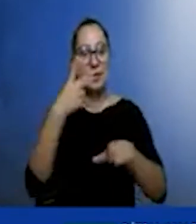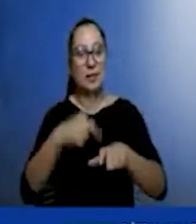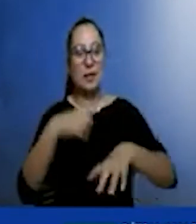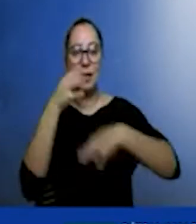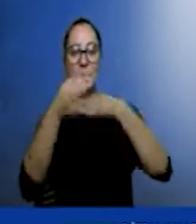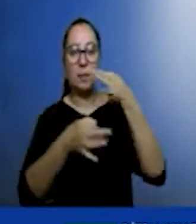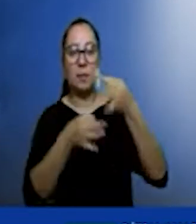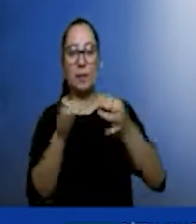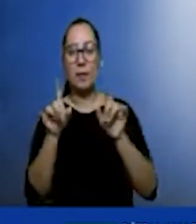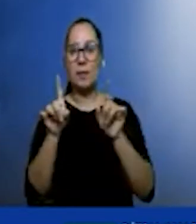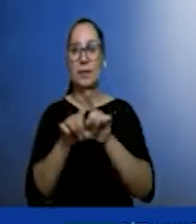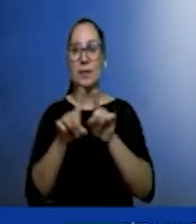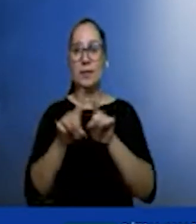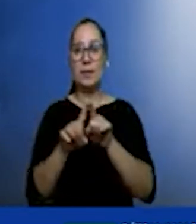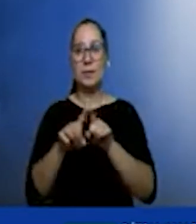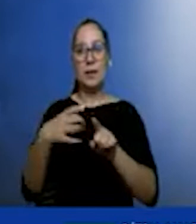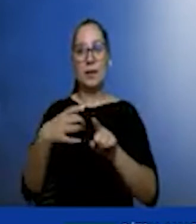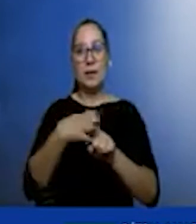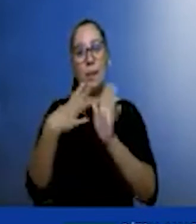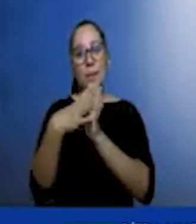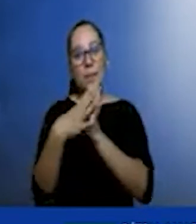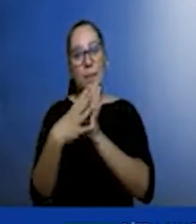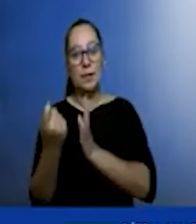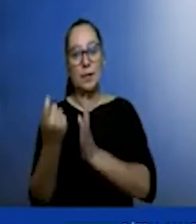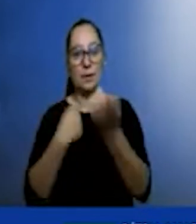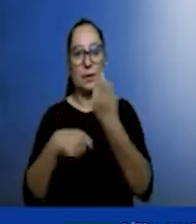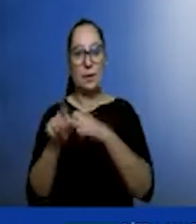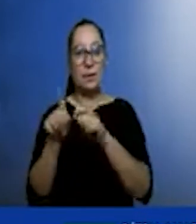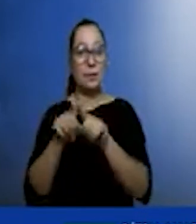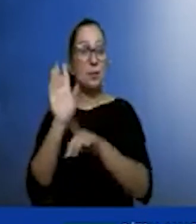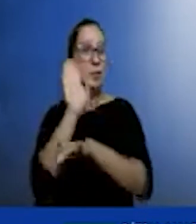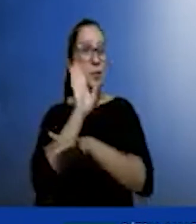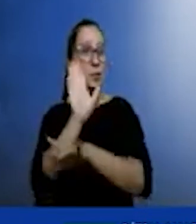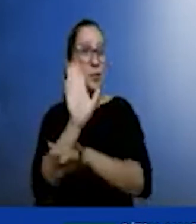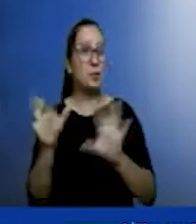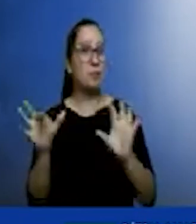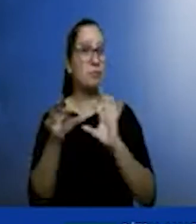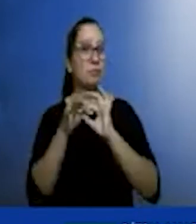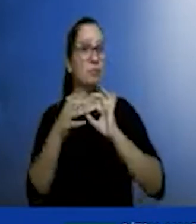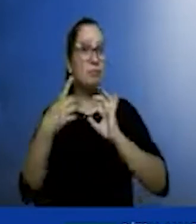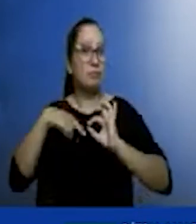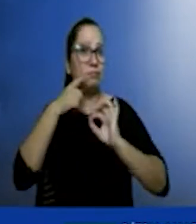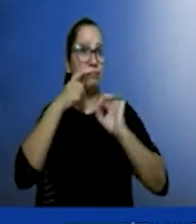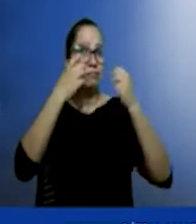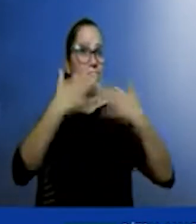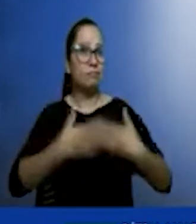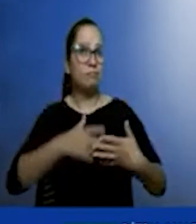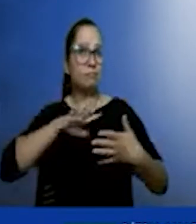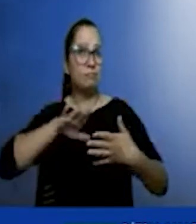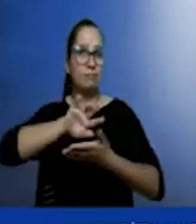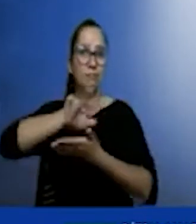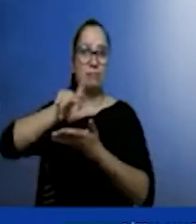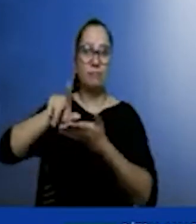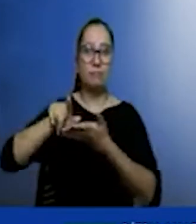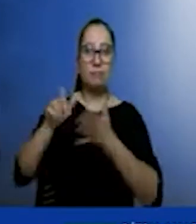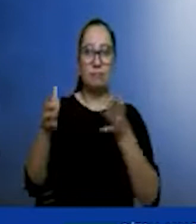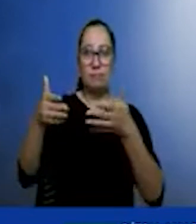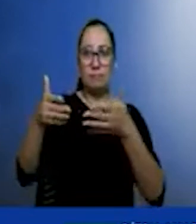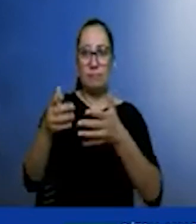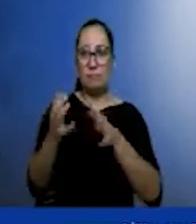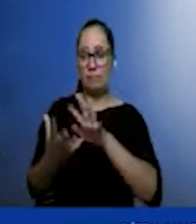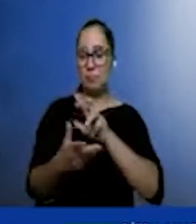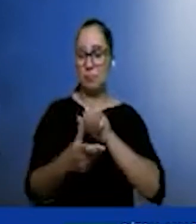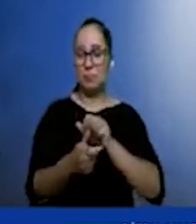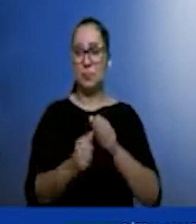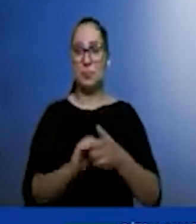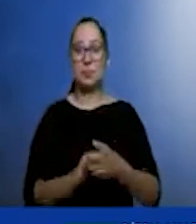aqui os seus modelos de negócio e principalmente reforçar o que a gente vem falando aqui em vários fóruns internacionais. Mas especificamente a